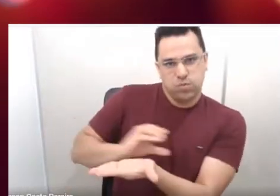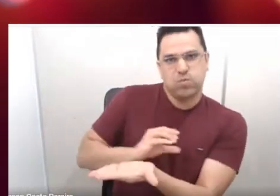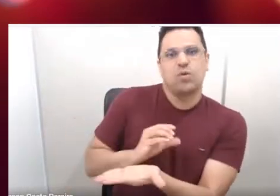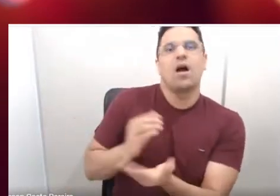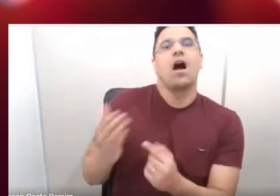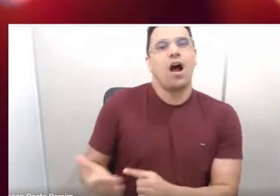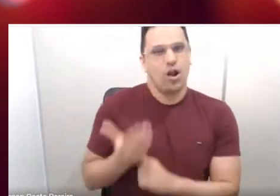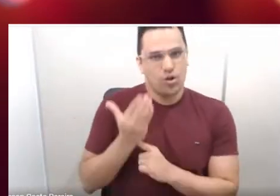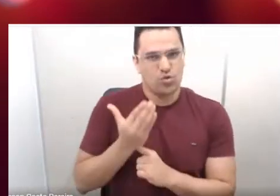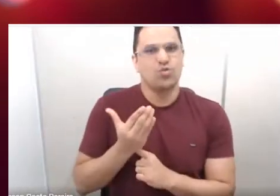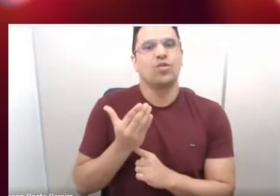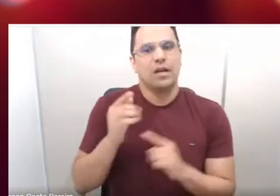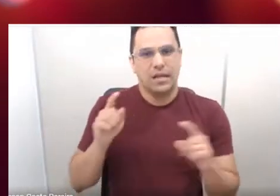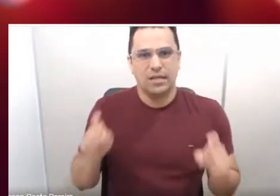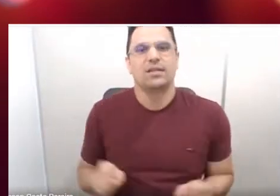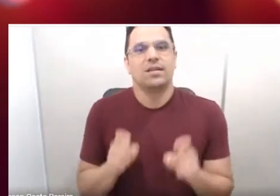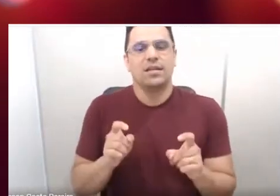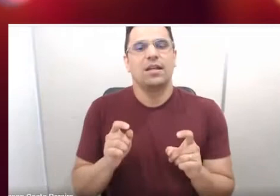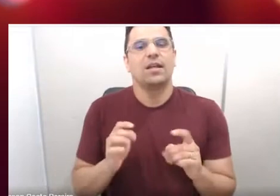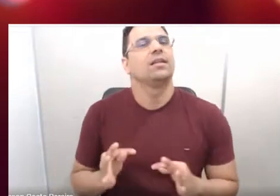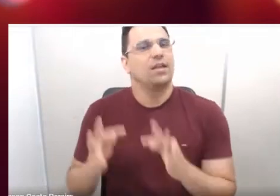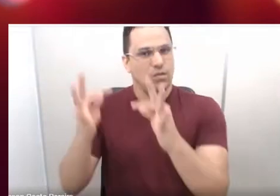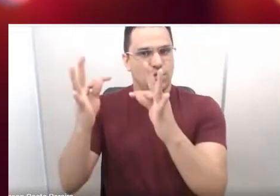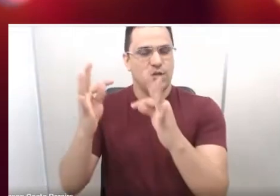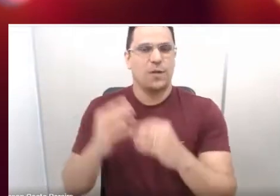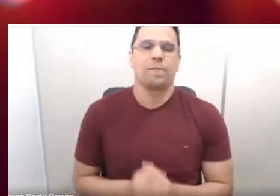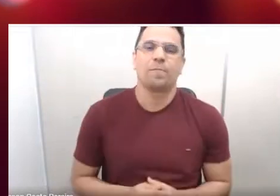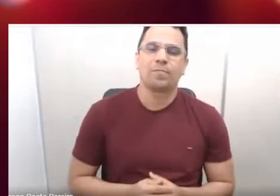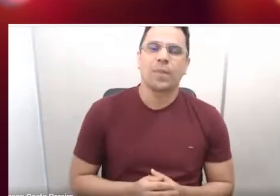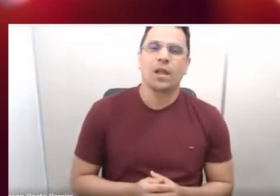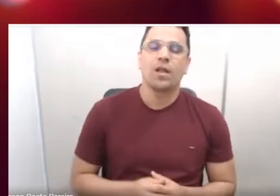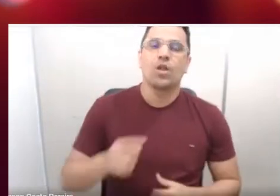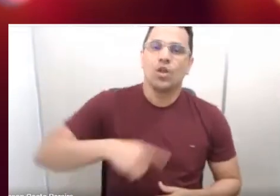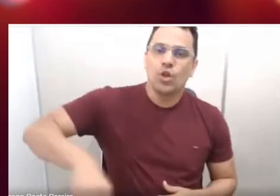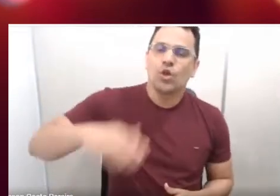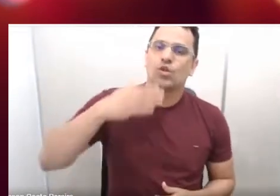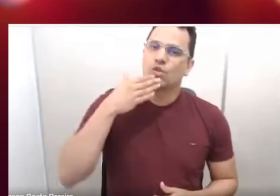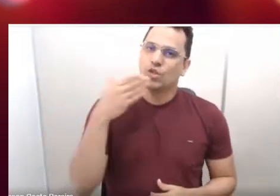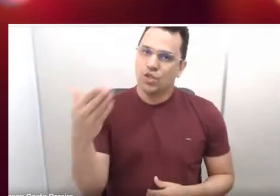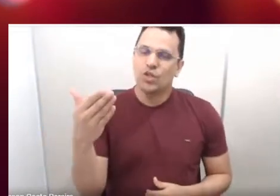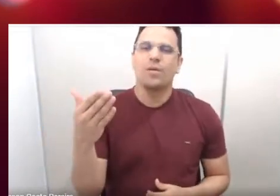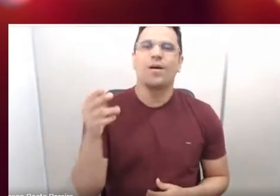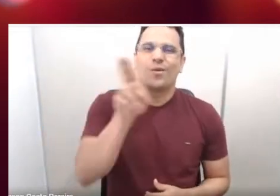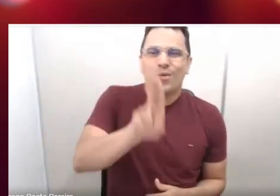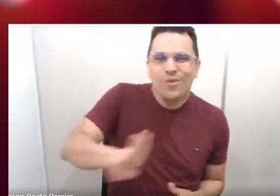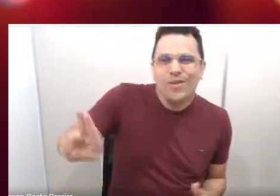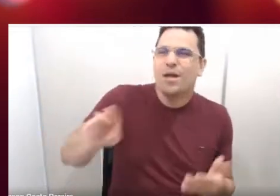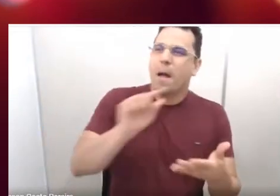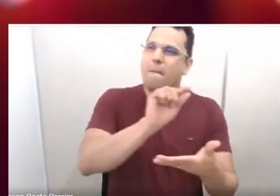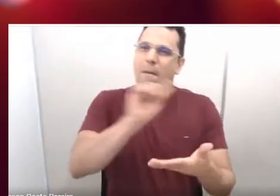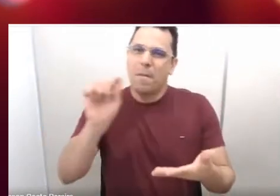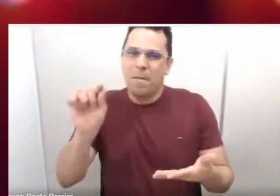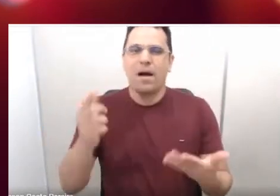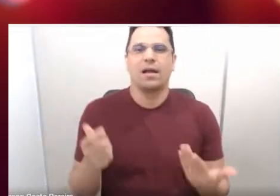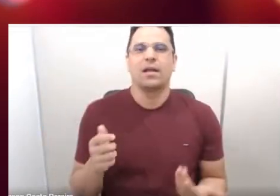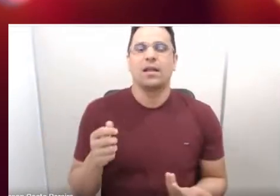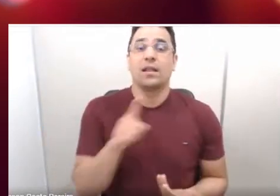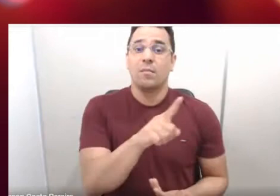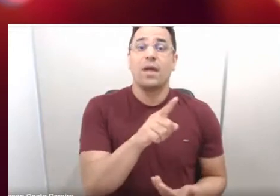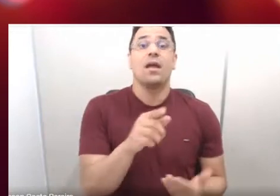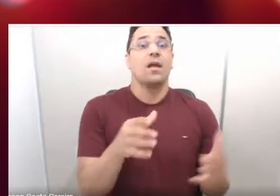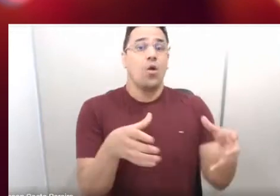gente fazia uma discussão que algumas universidades, os estudantes, as entidades estudantis